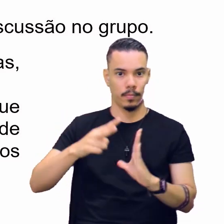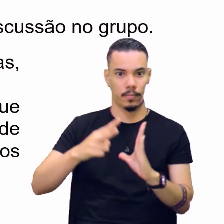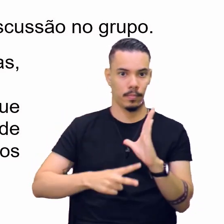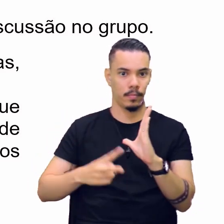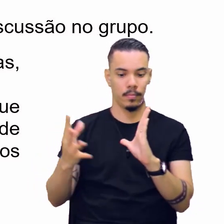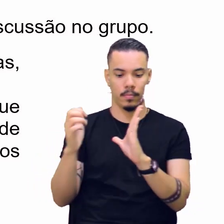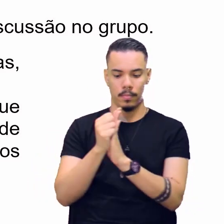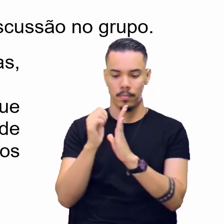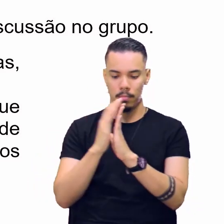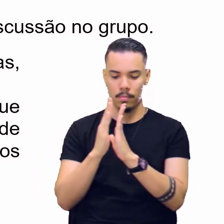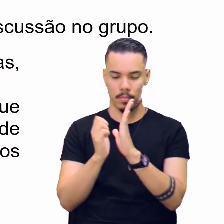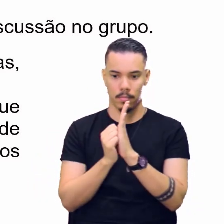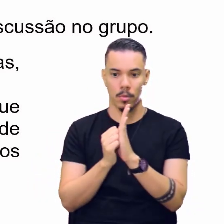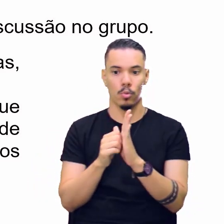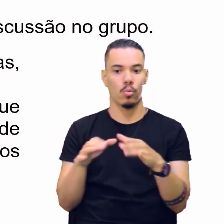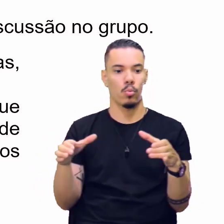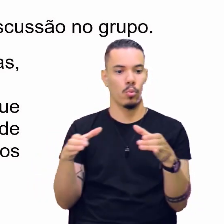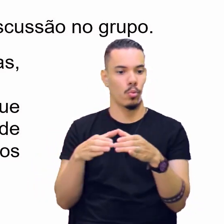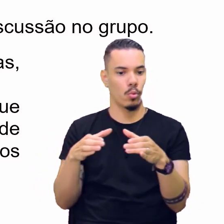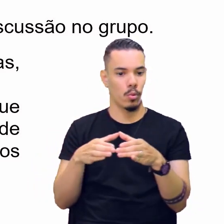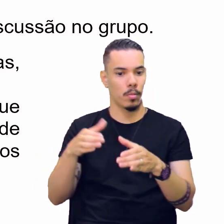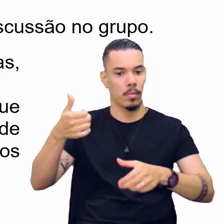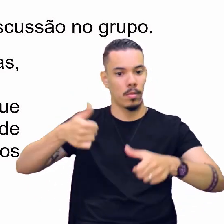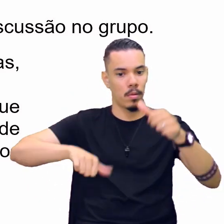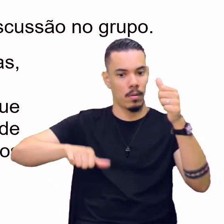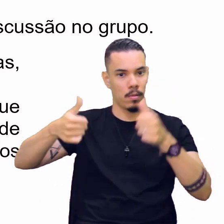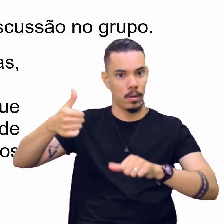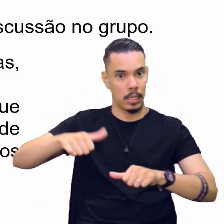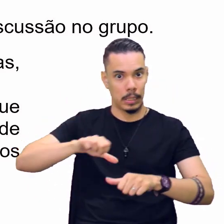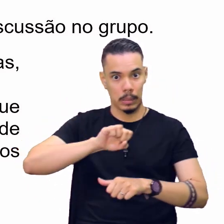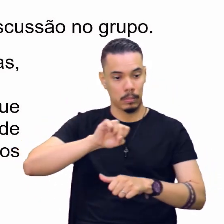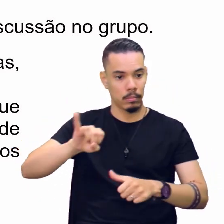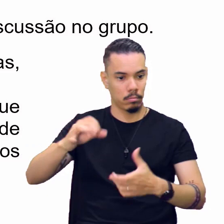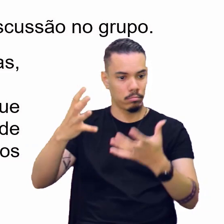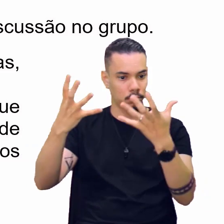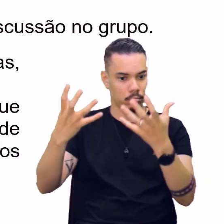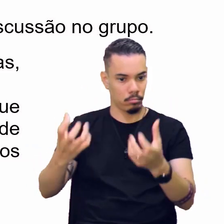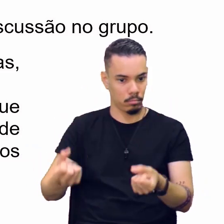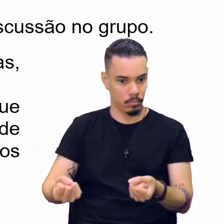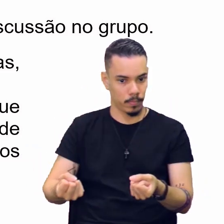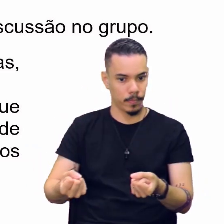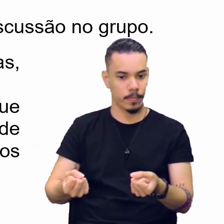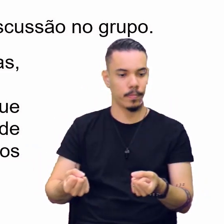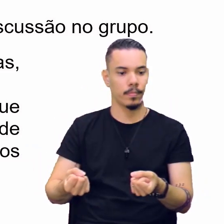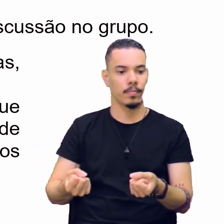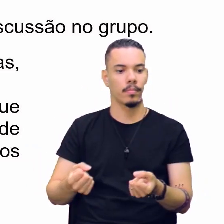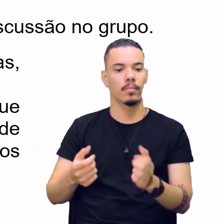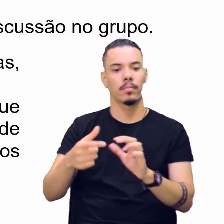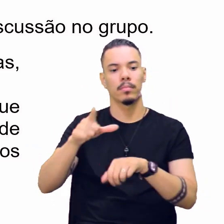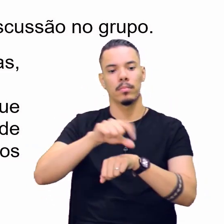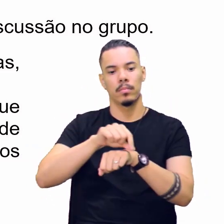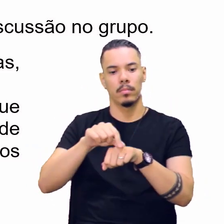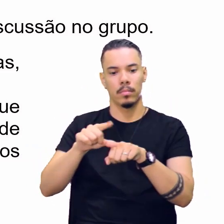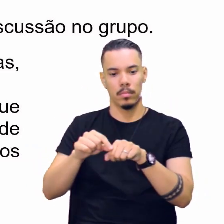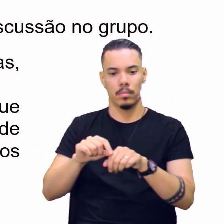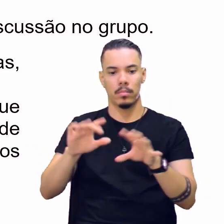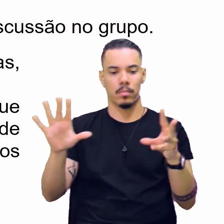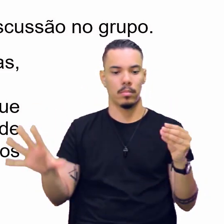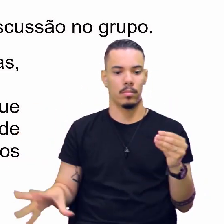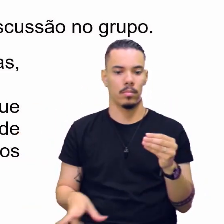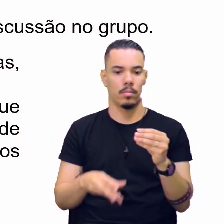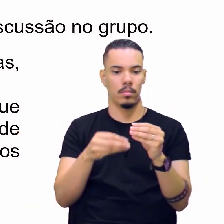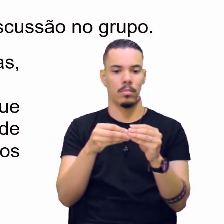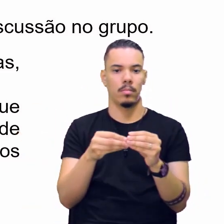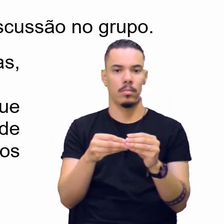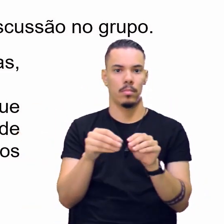registros, para que o grupo avalie e se eles estão de acordo com a opinião elaborada e os argumentos propostos e a conclusão